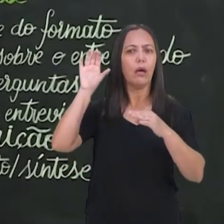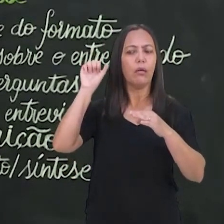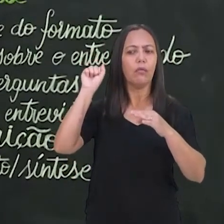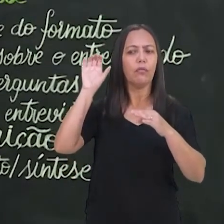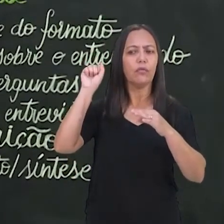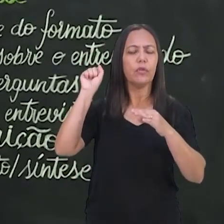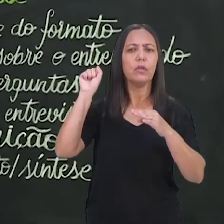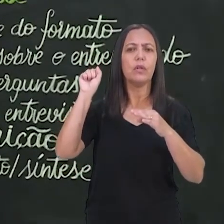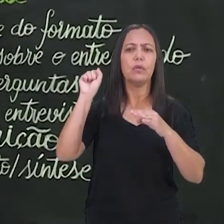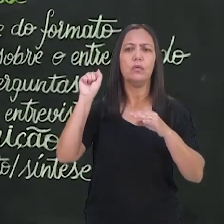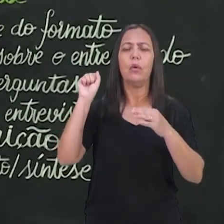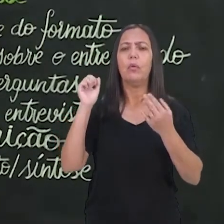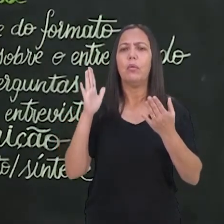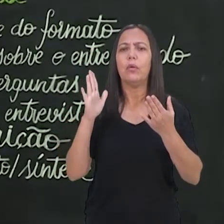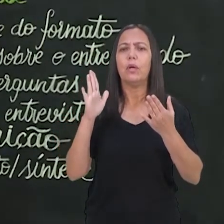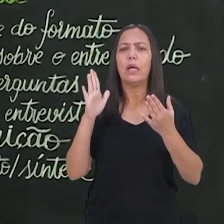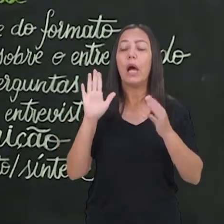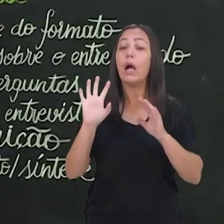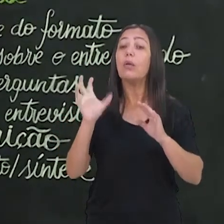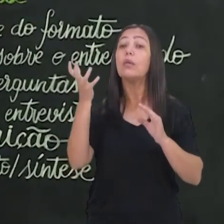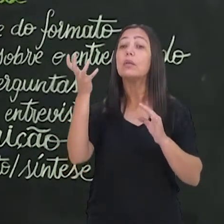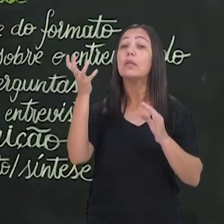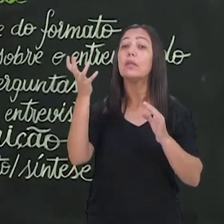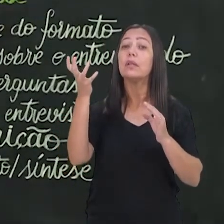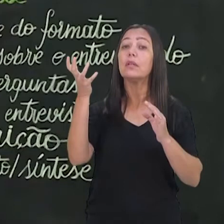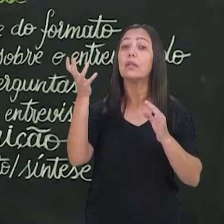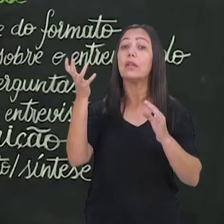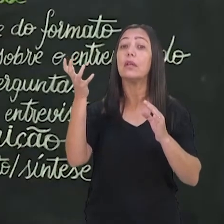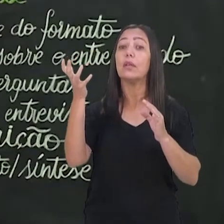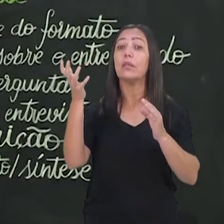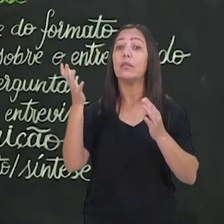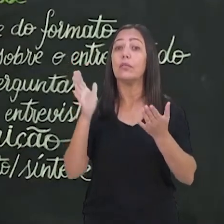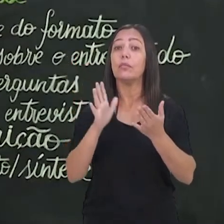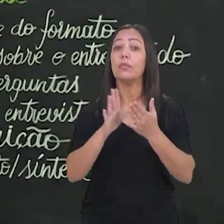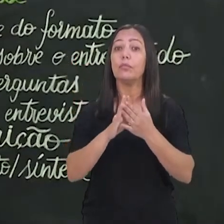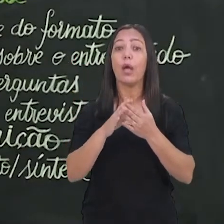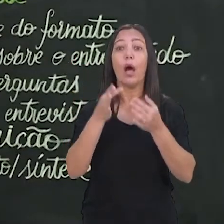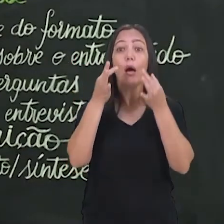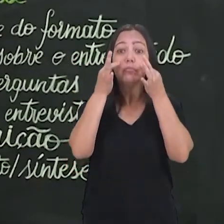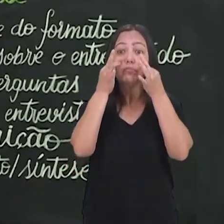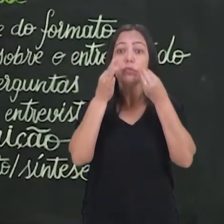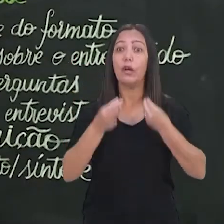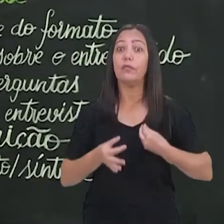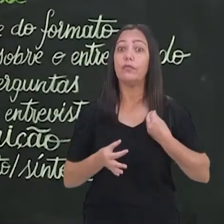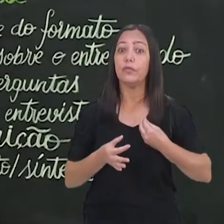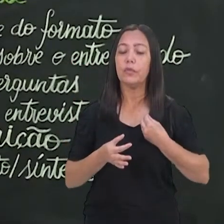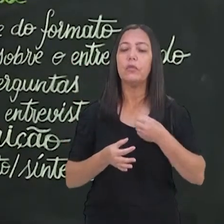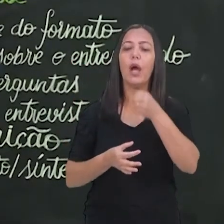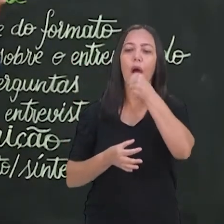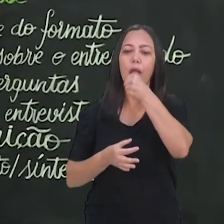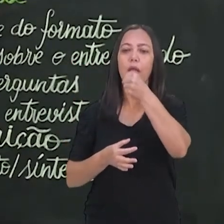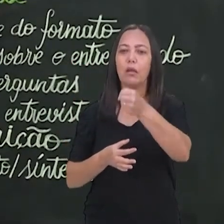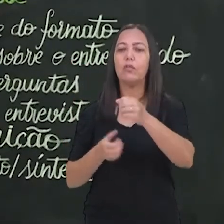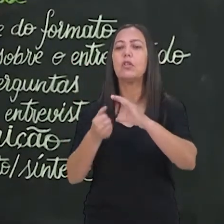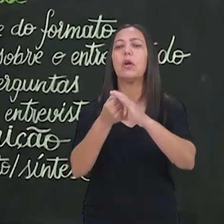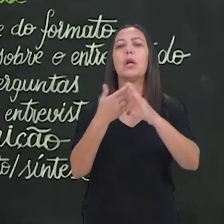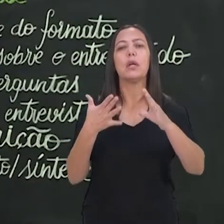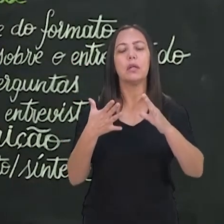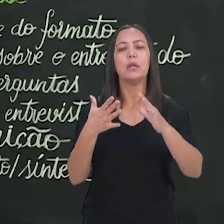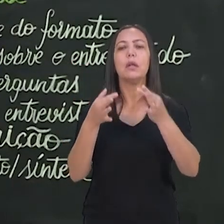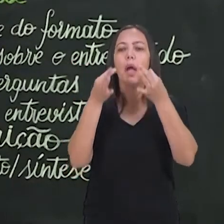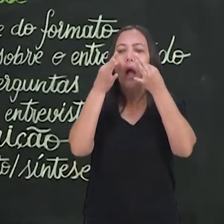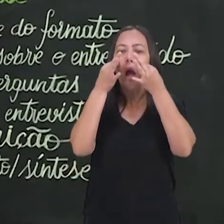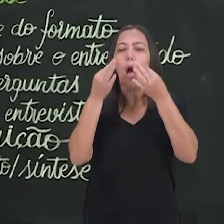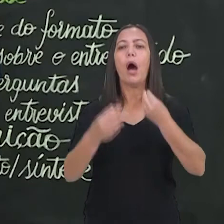pode ser ao vivo, que pode ser gravada, mas que aconteceu também no calor, na temperatura do ao vivo. A entrevista tem essa característica de ser um gênero que